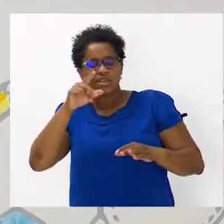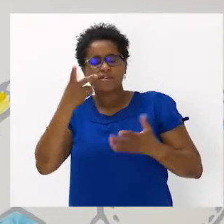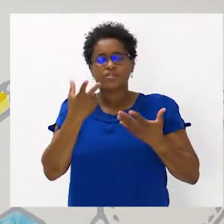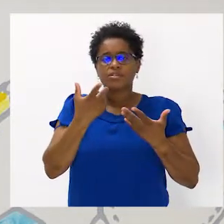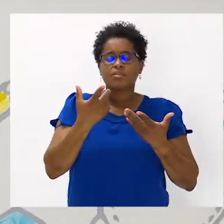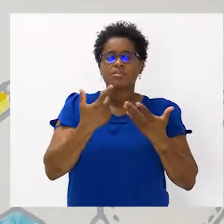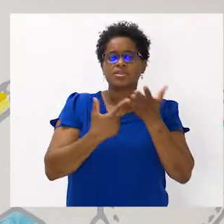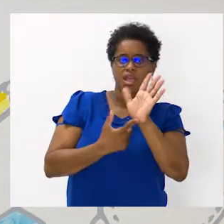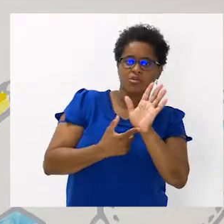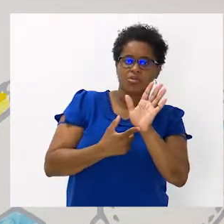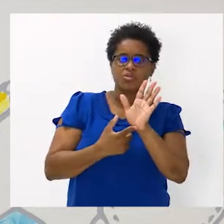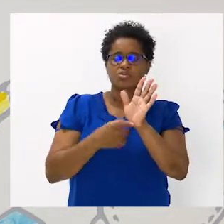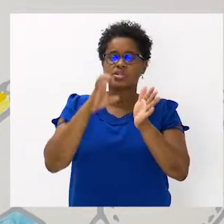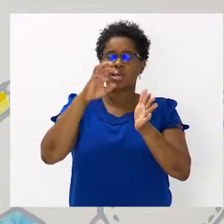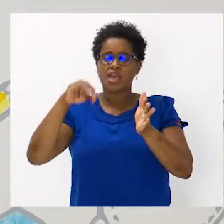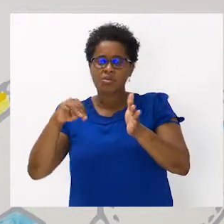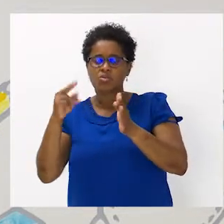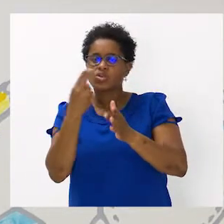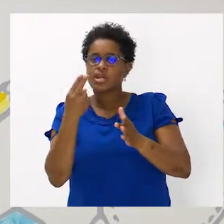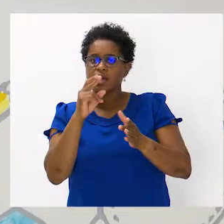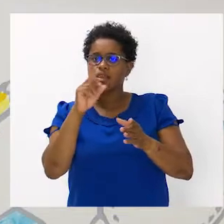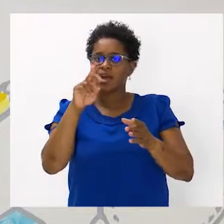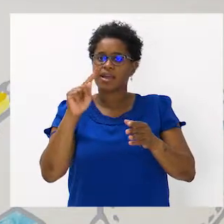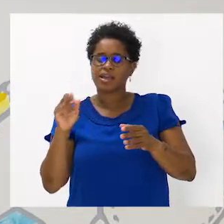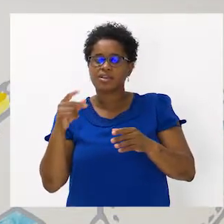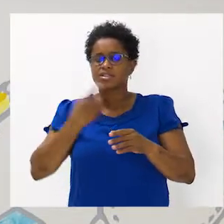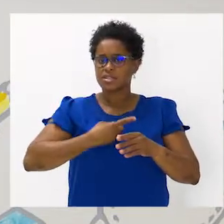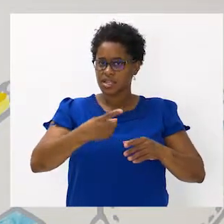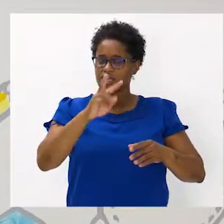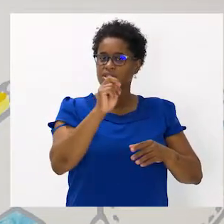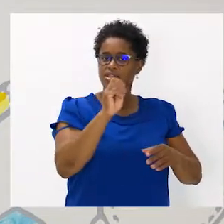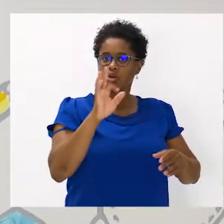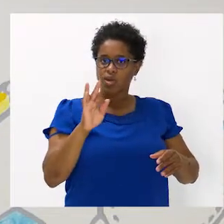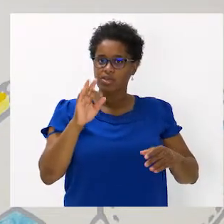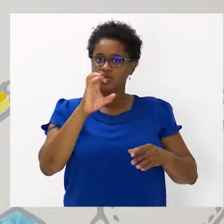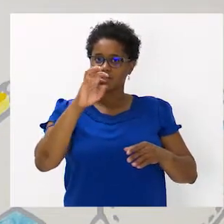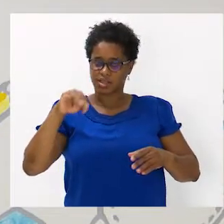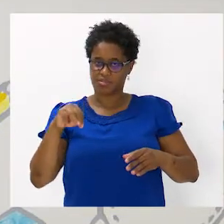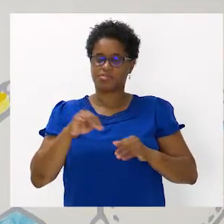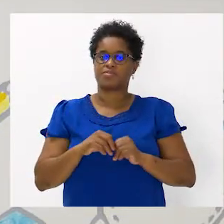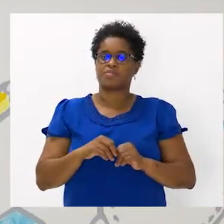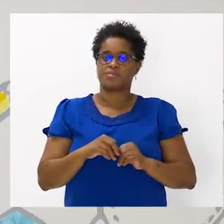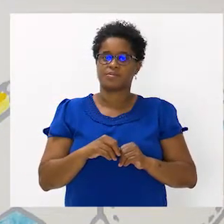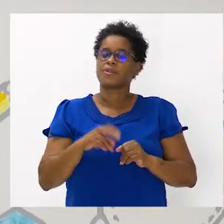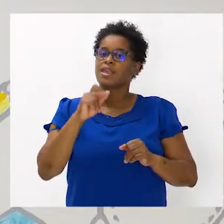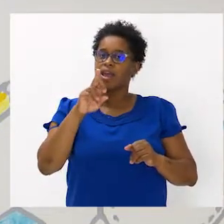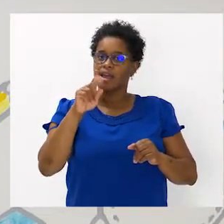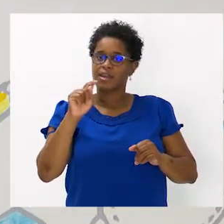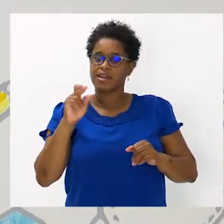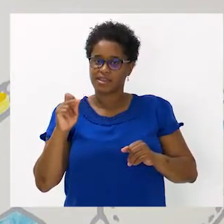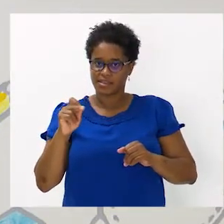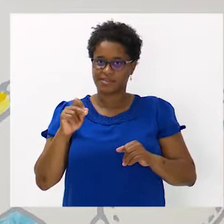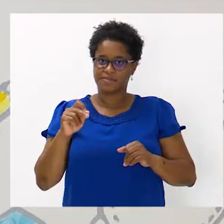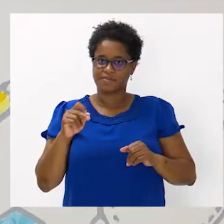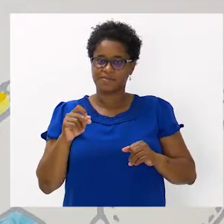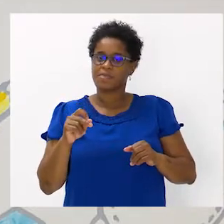tomar, por exemplo, centímetro como unidade de área, então será 34 centímetros. E área?